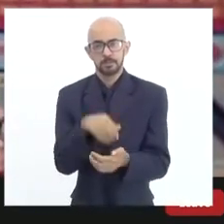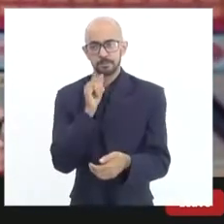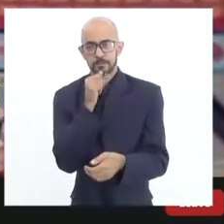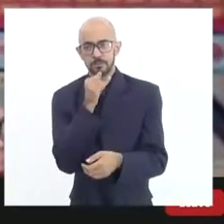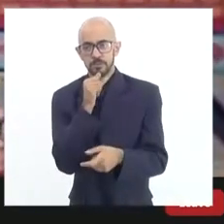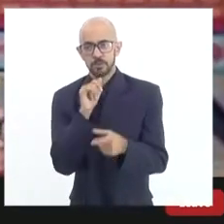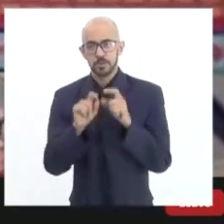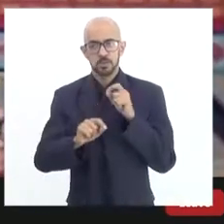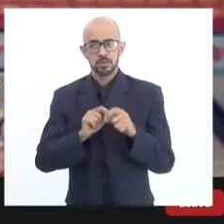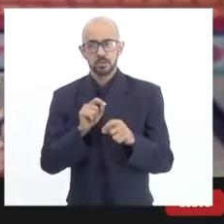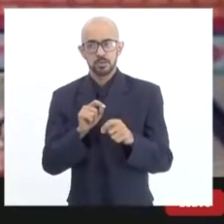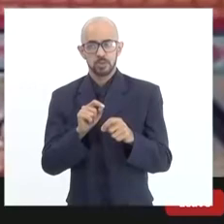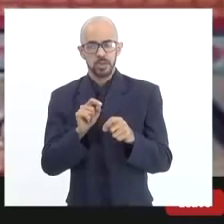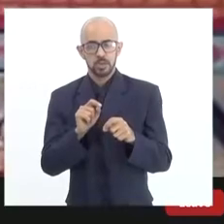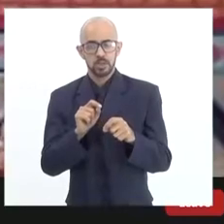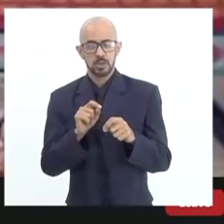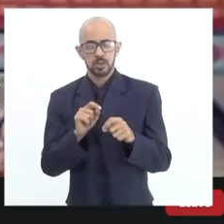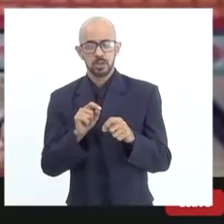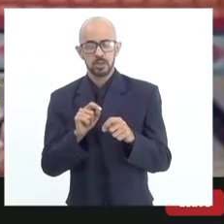infelizmente, né, falecida,